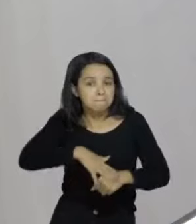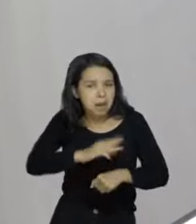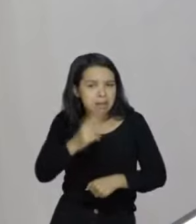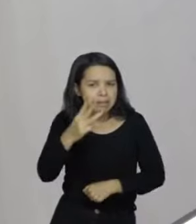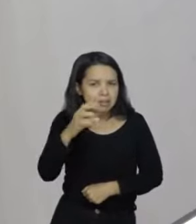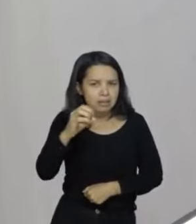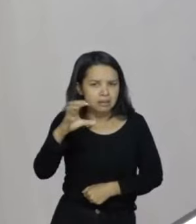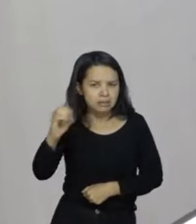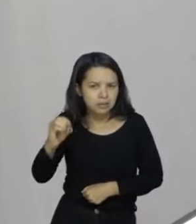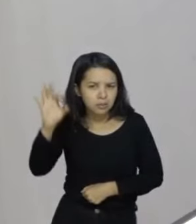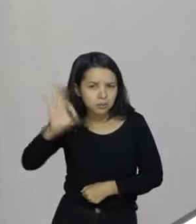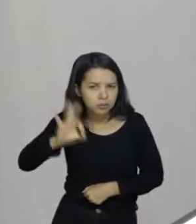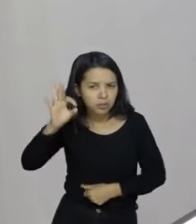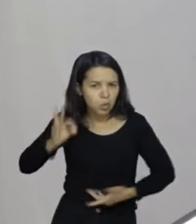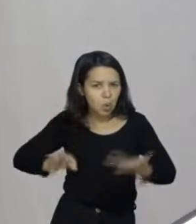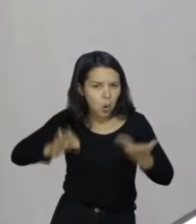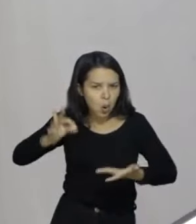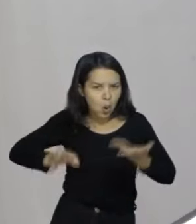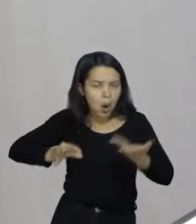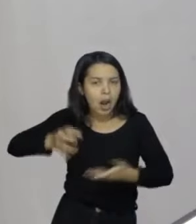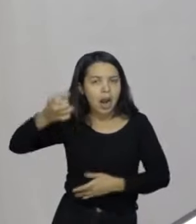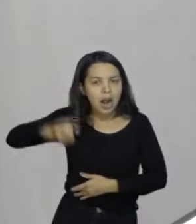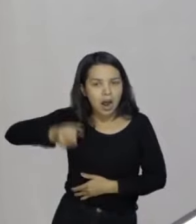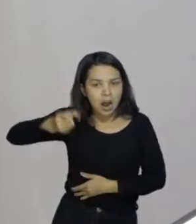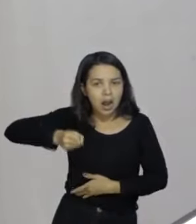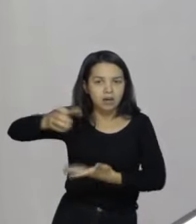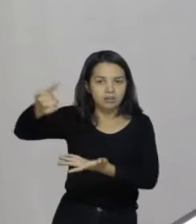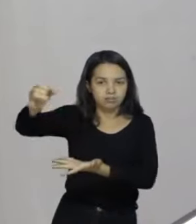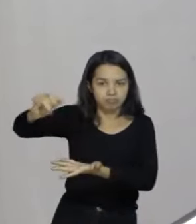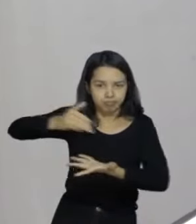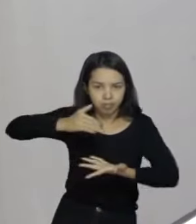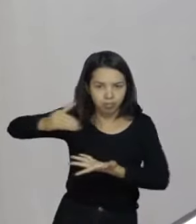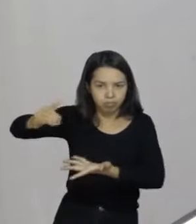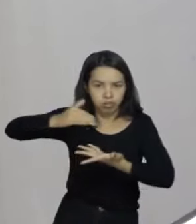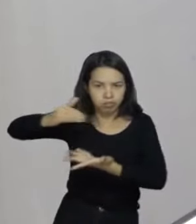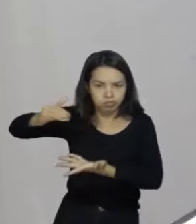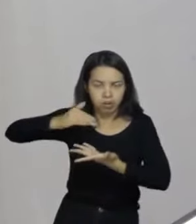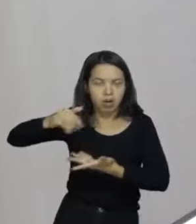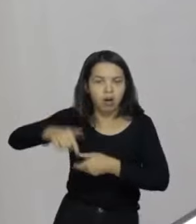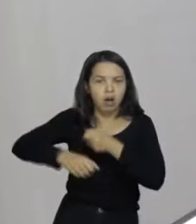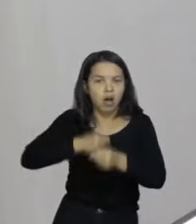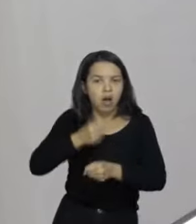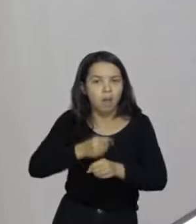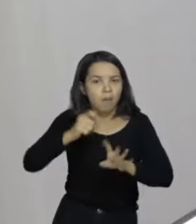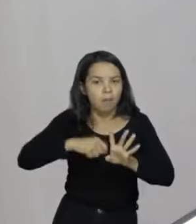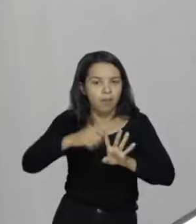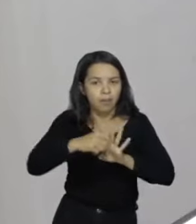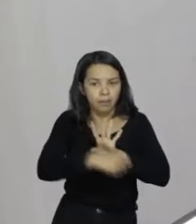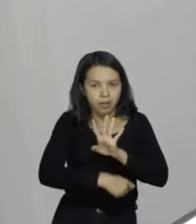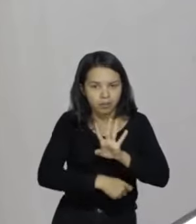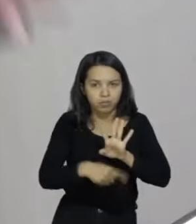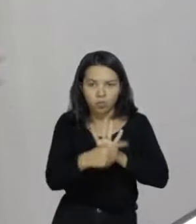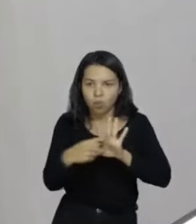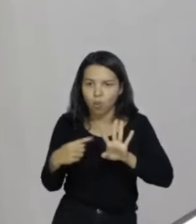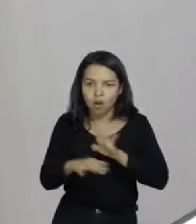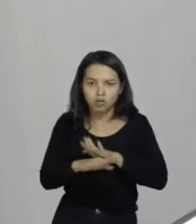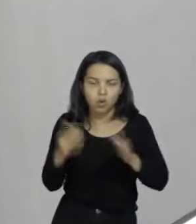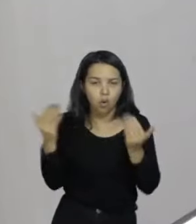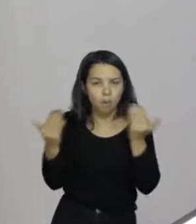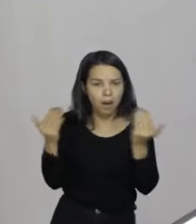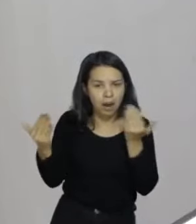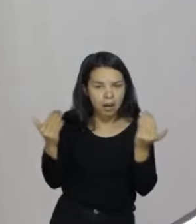de toneladas de leite Foram importados esse ano no primeiro quadrimestre comparado ao padre mestre